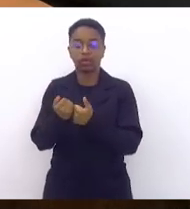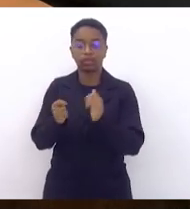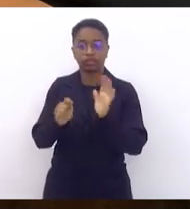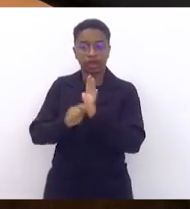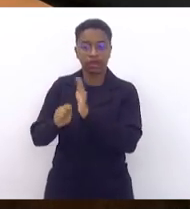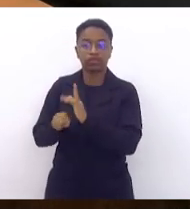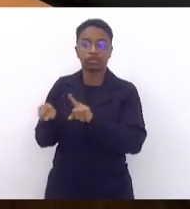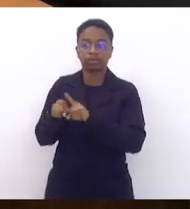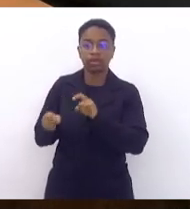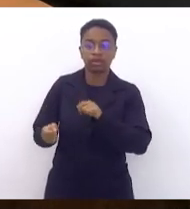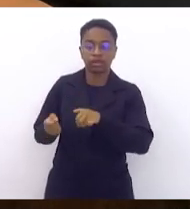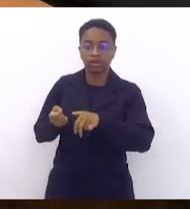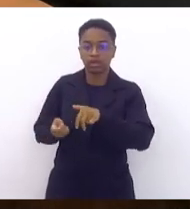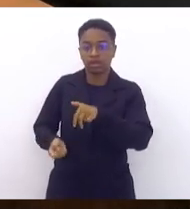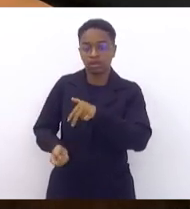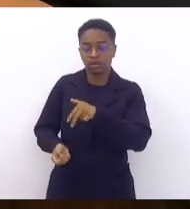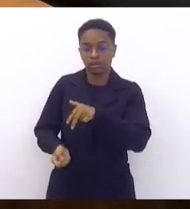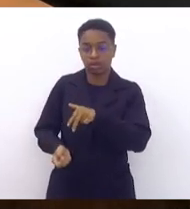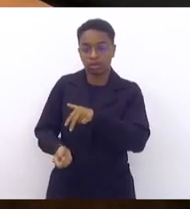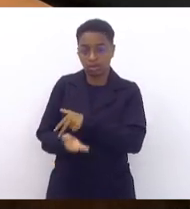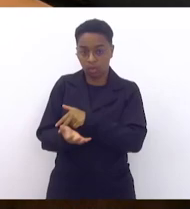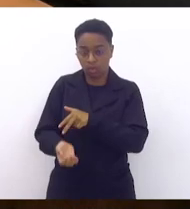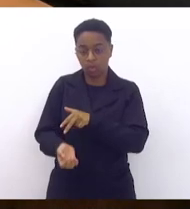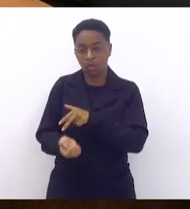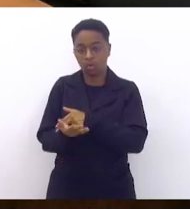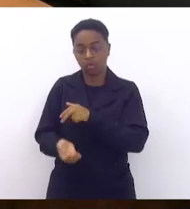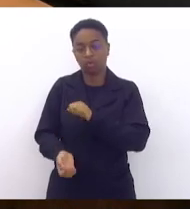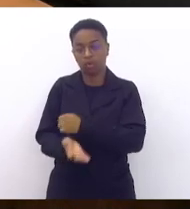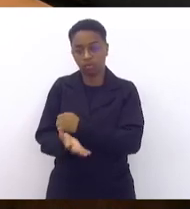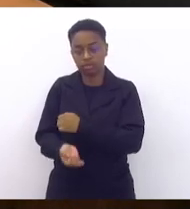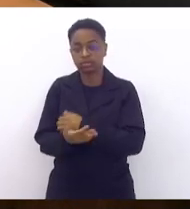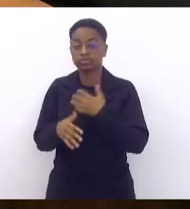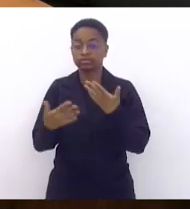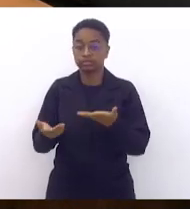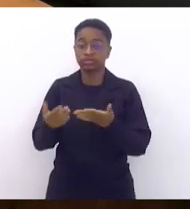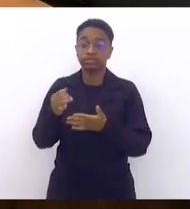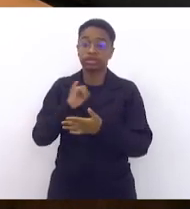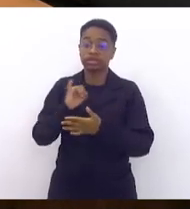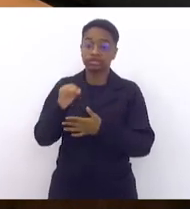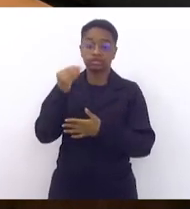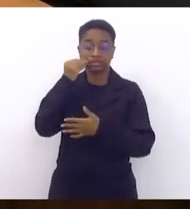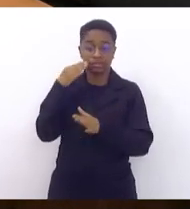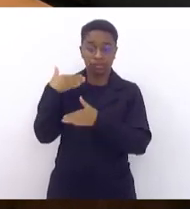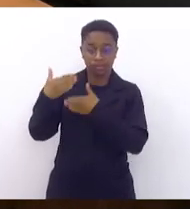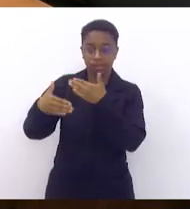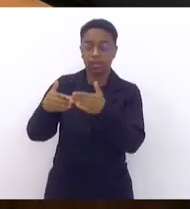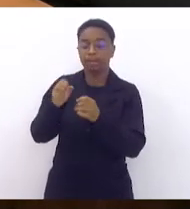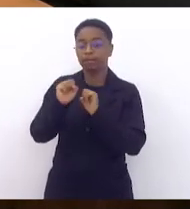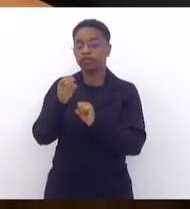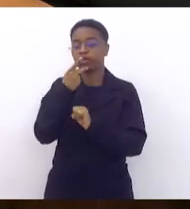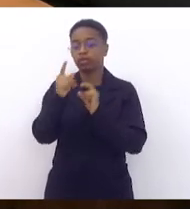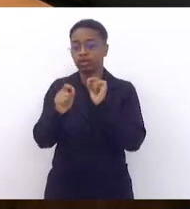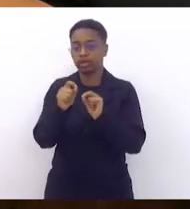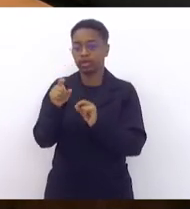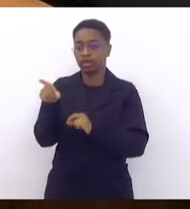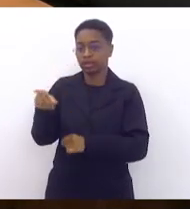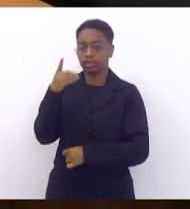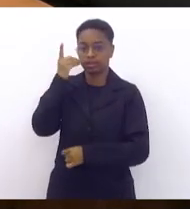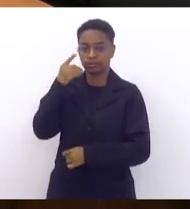corrupção. Então, eu acho que para elevarmos o nível, a gente pode dizer da seguinte maneira, deputado